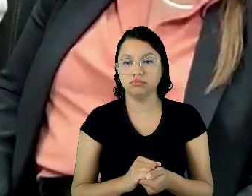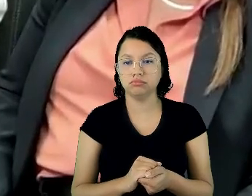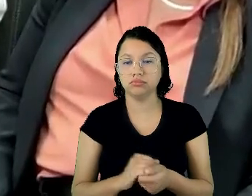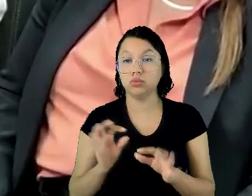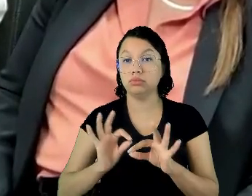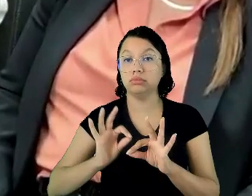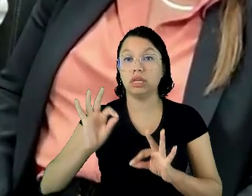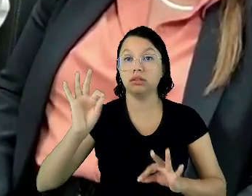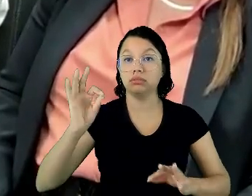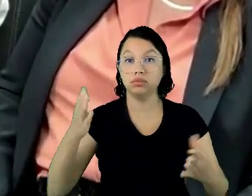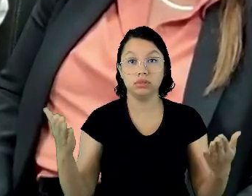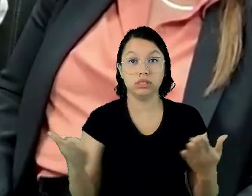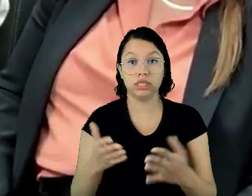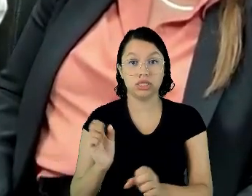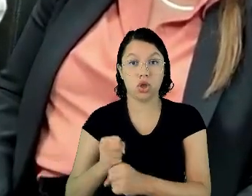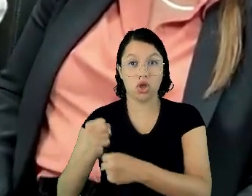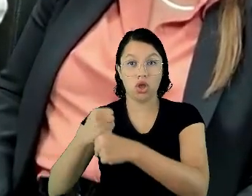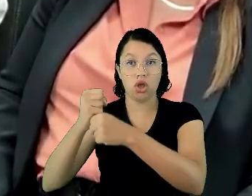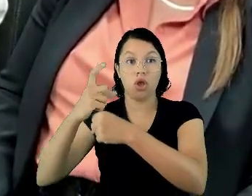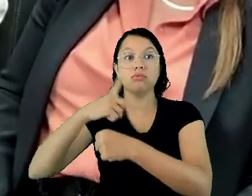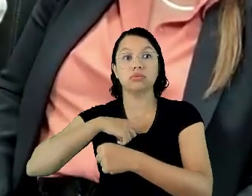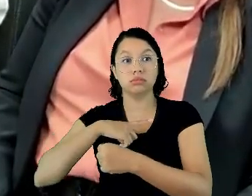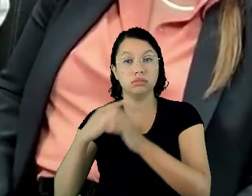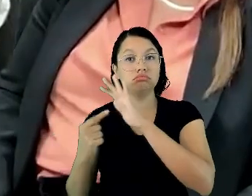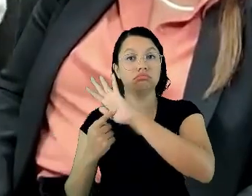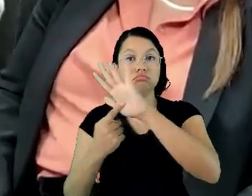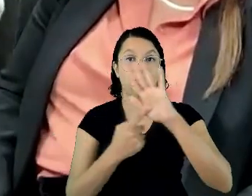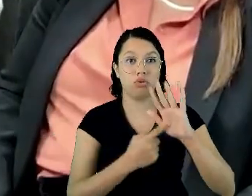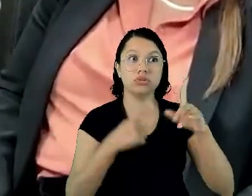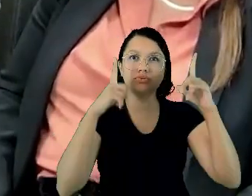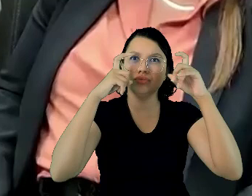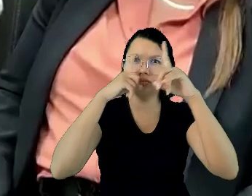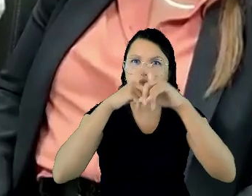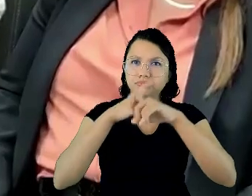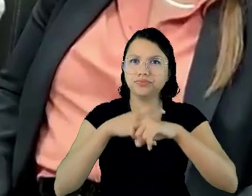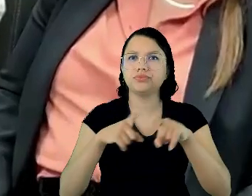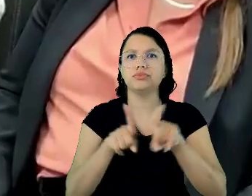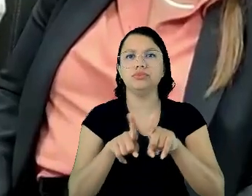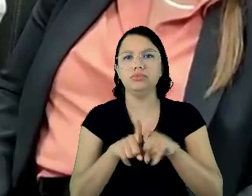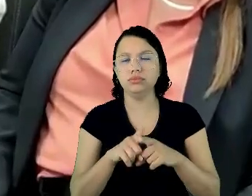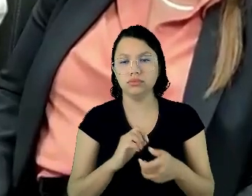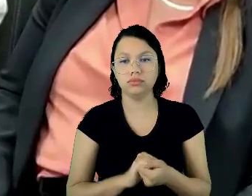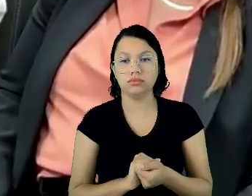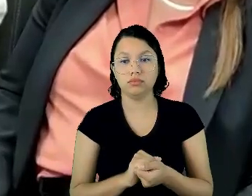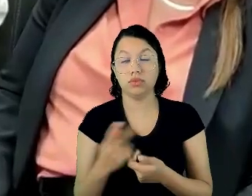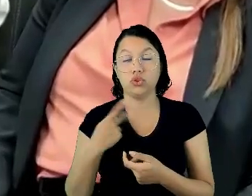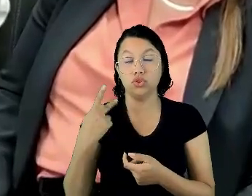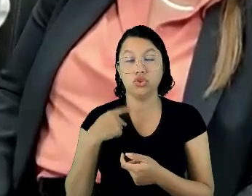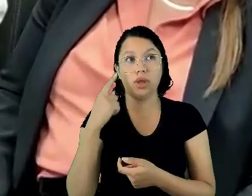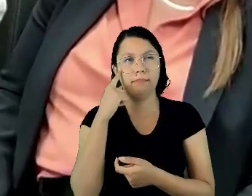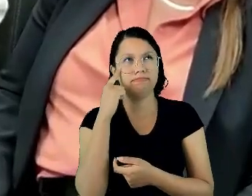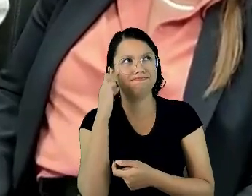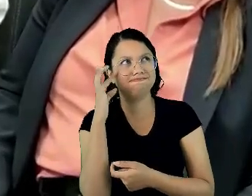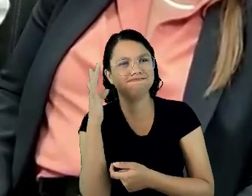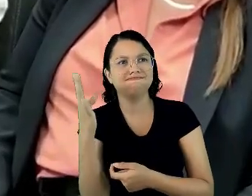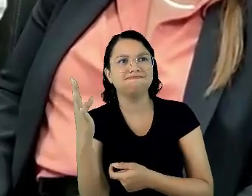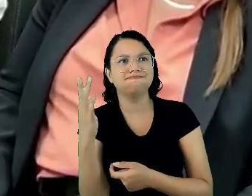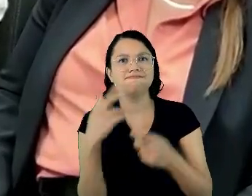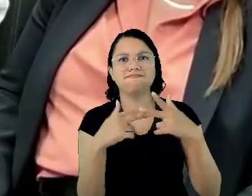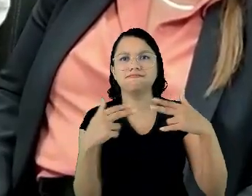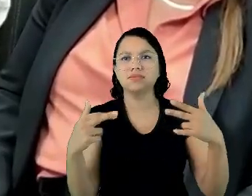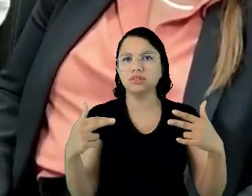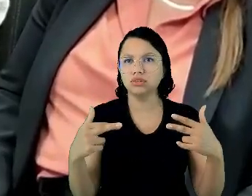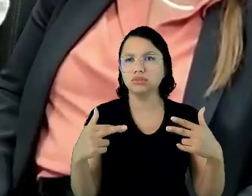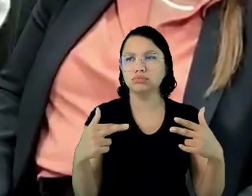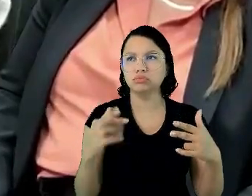ostenta e da complexidade, né? A gente imaginava as coisas que iriam, vislumbrava o que